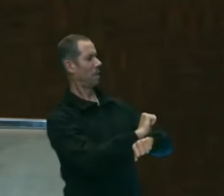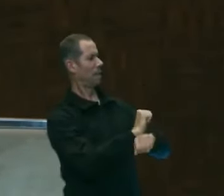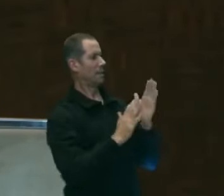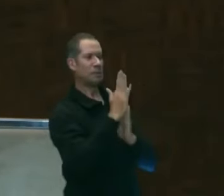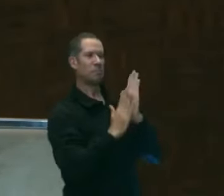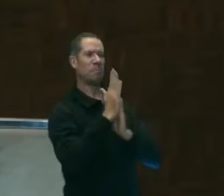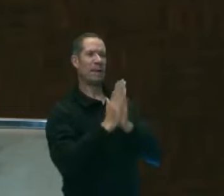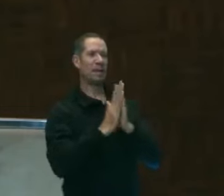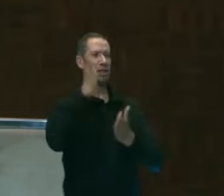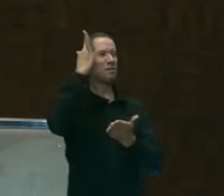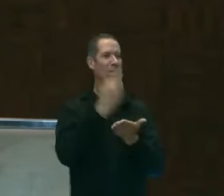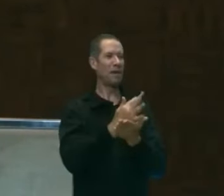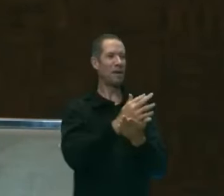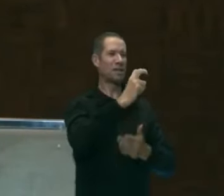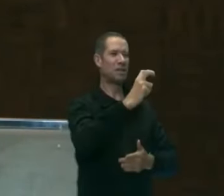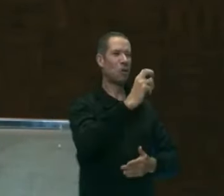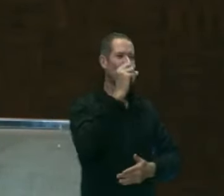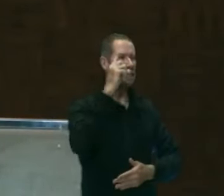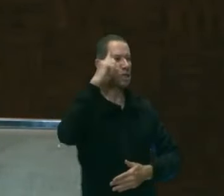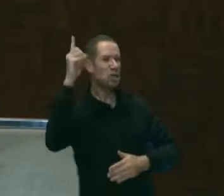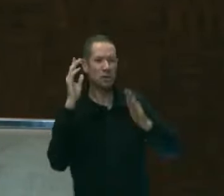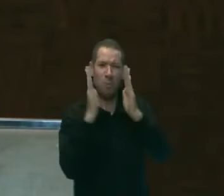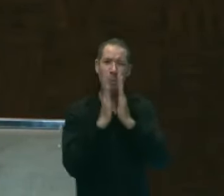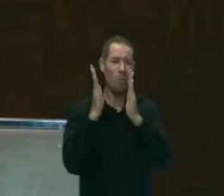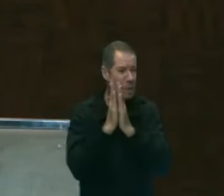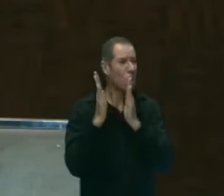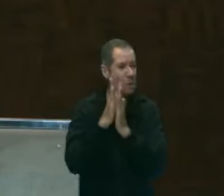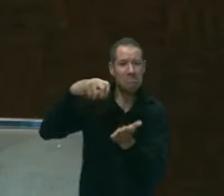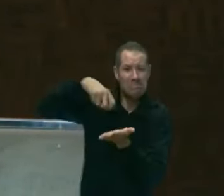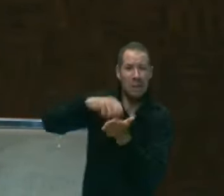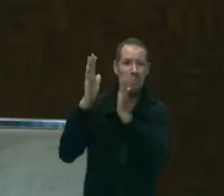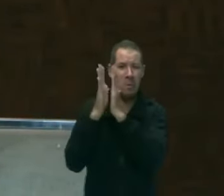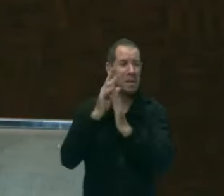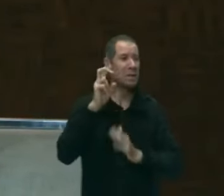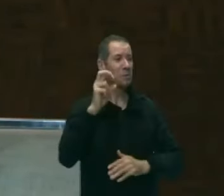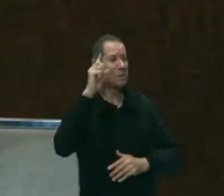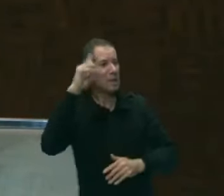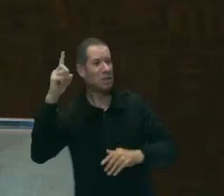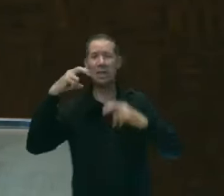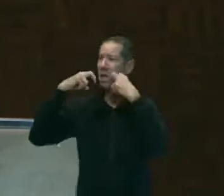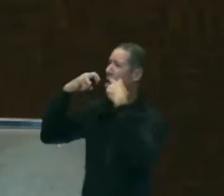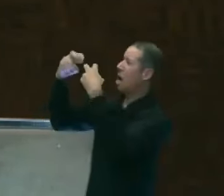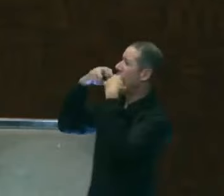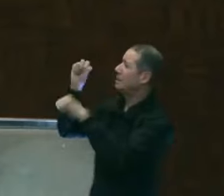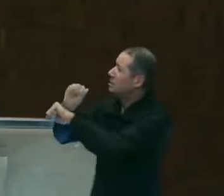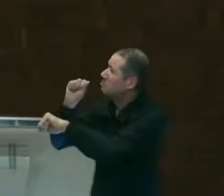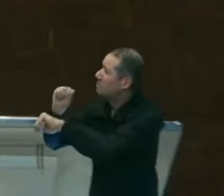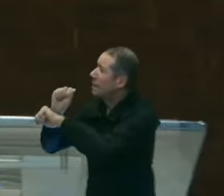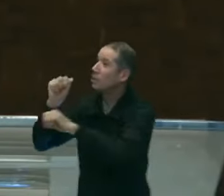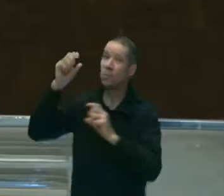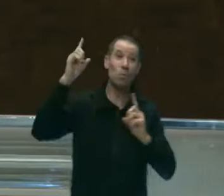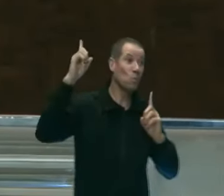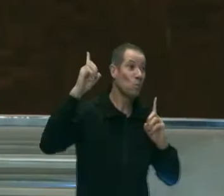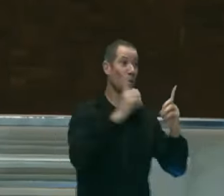Expectativa de fé. 50 dias orando. 50 dias clamando e esperando pelo